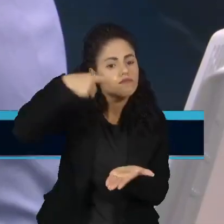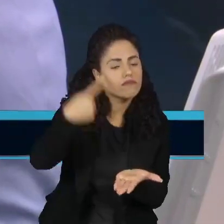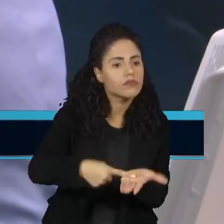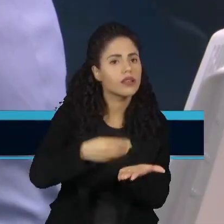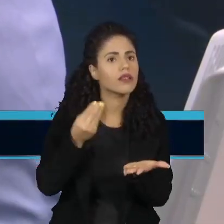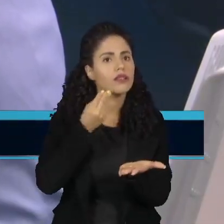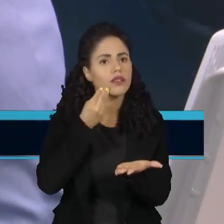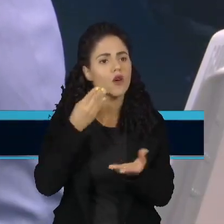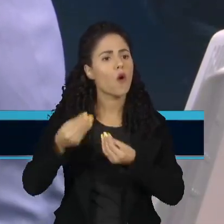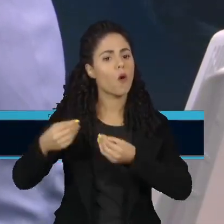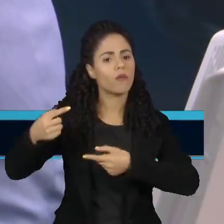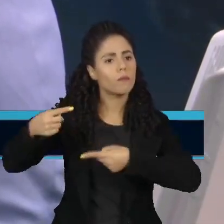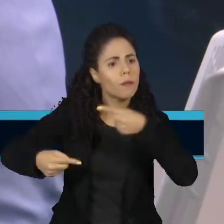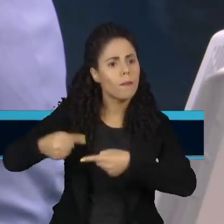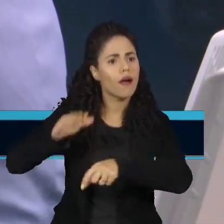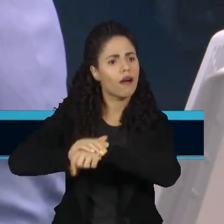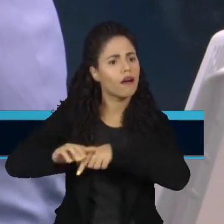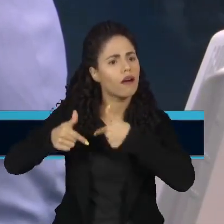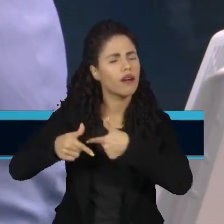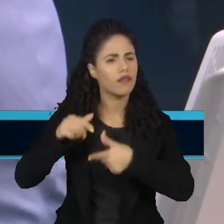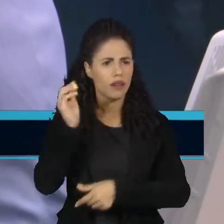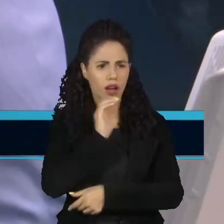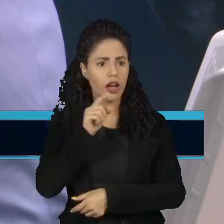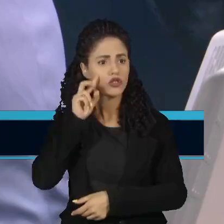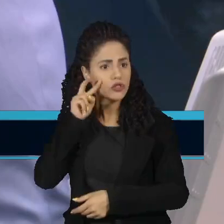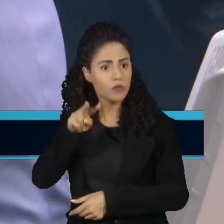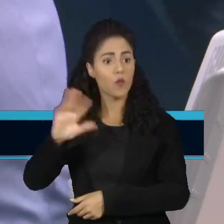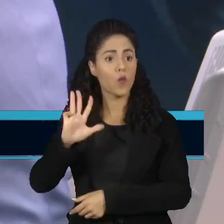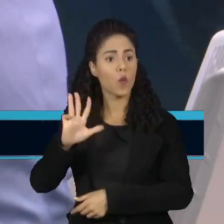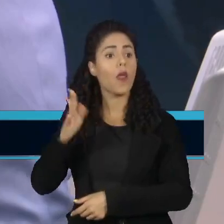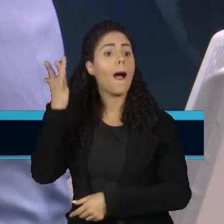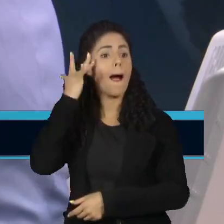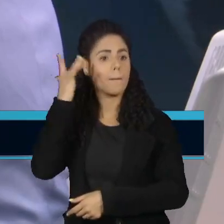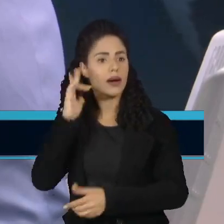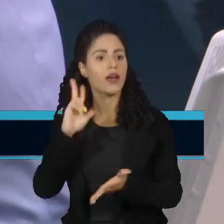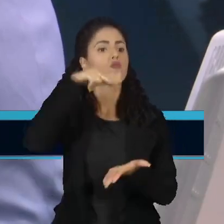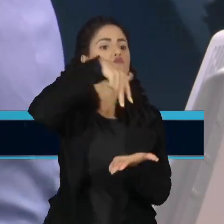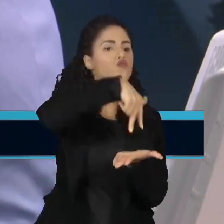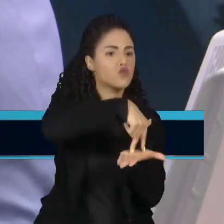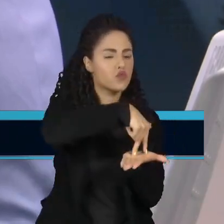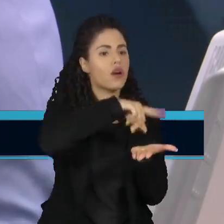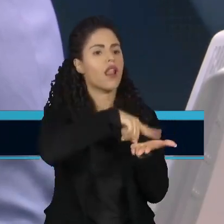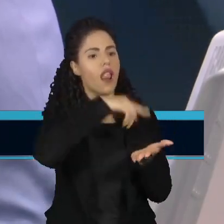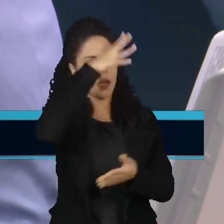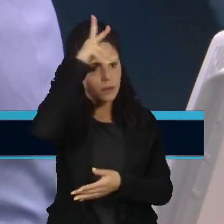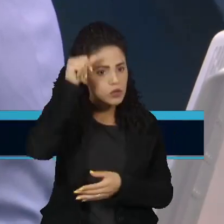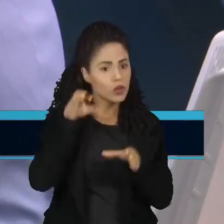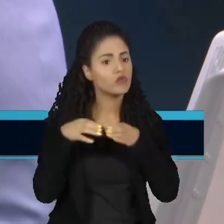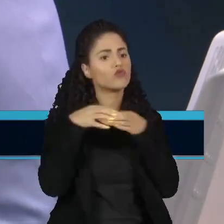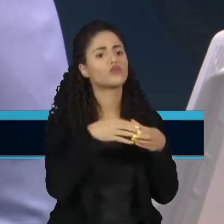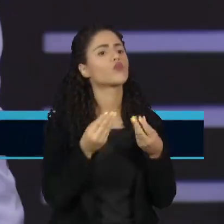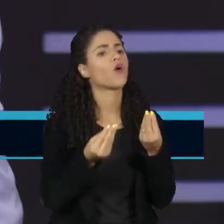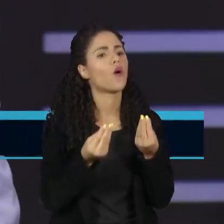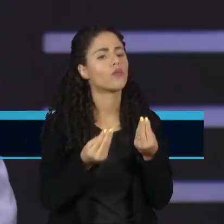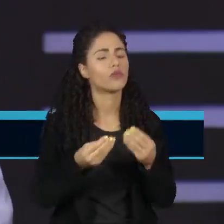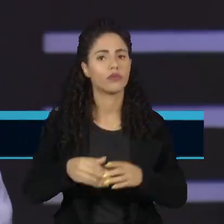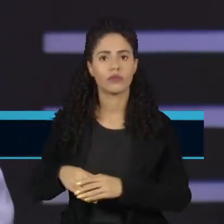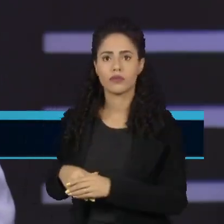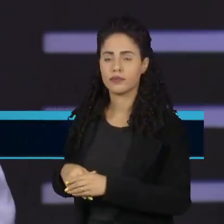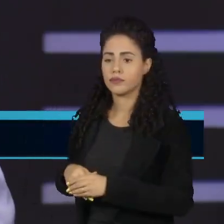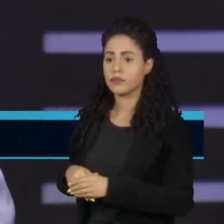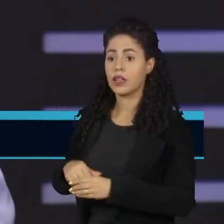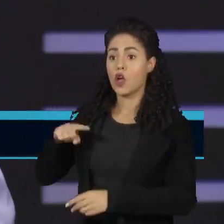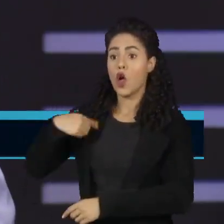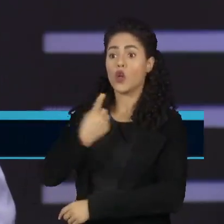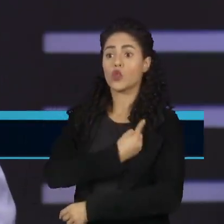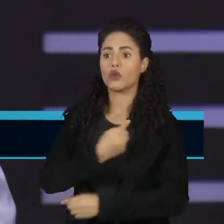e prioridades políticas no país? A gente viu que o presidente Lula vai amanhã para Amazonas com uma comitiva de ministros. Sim, todos